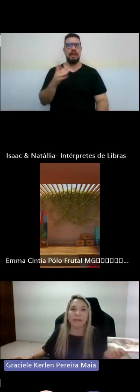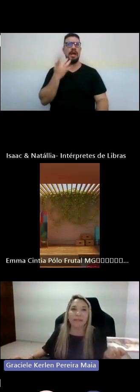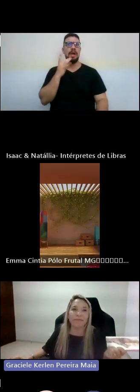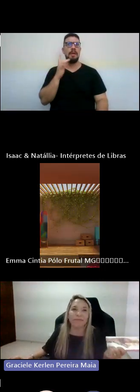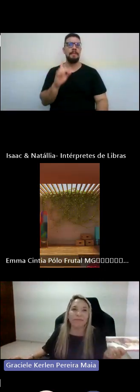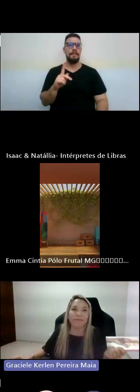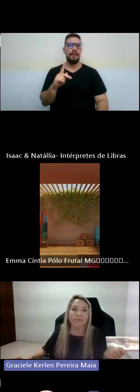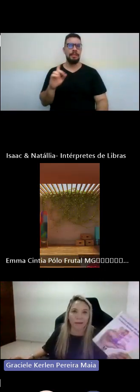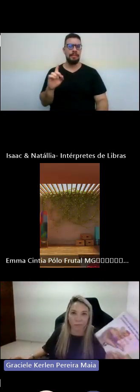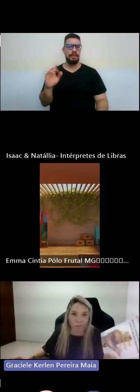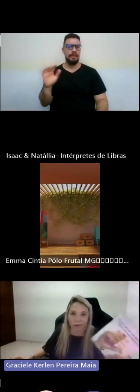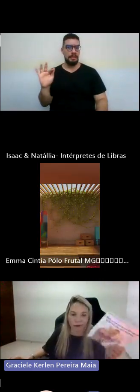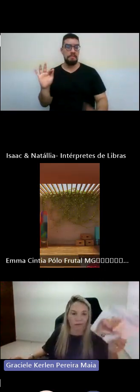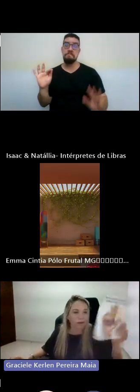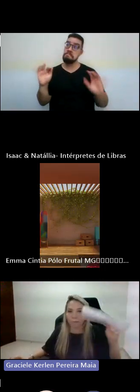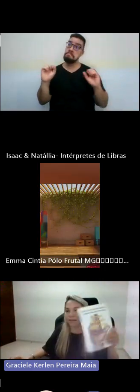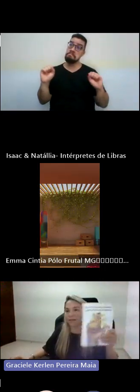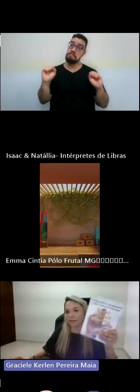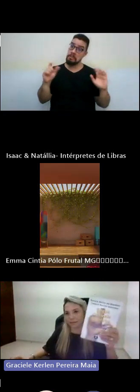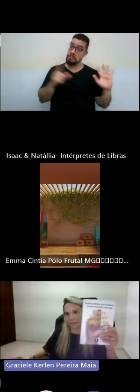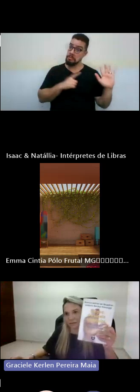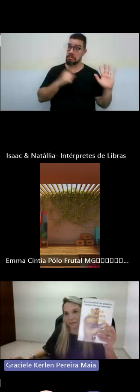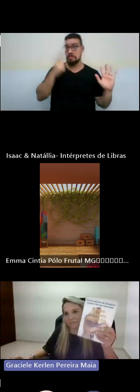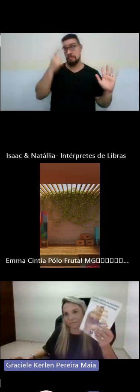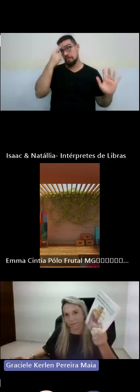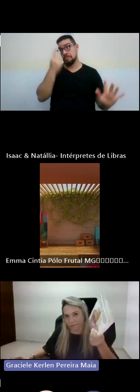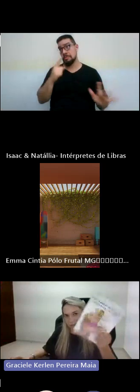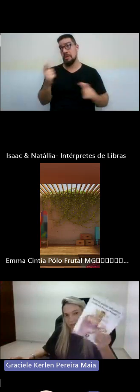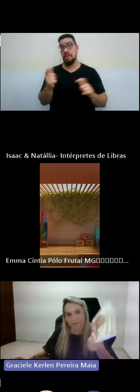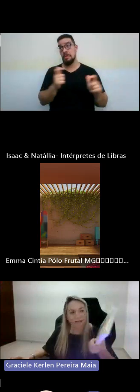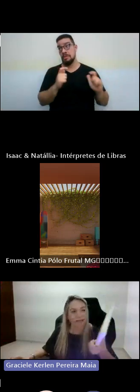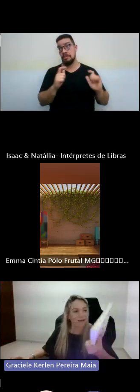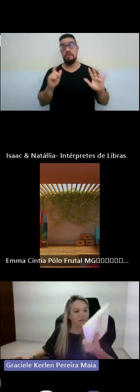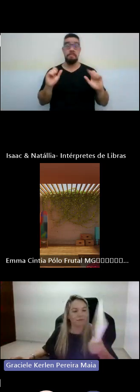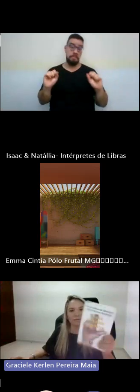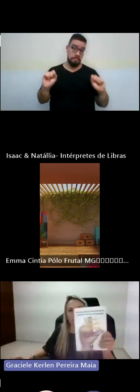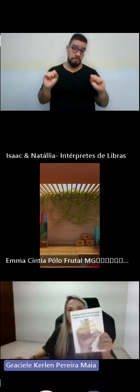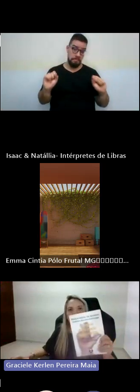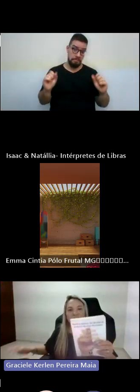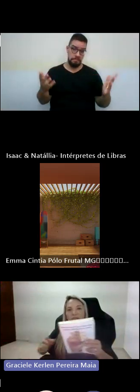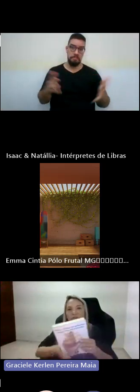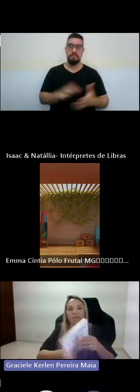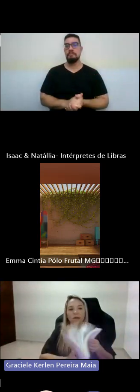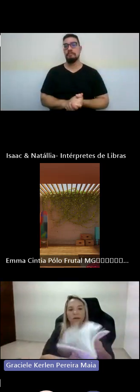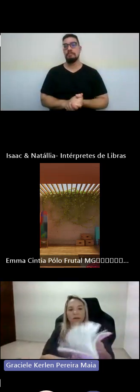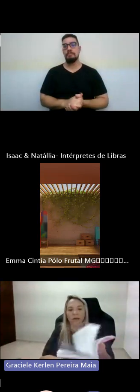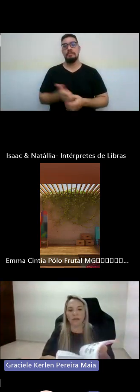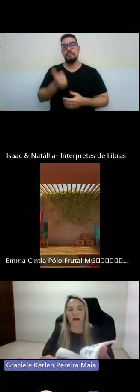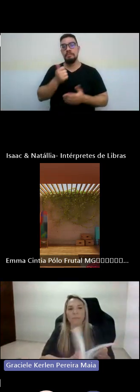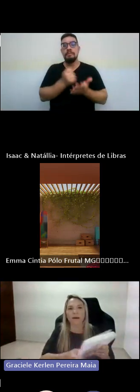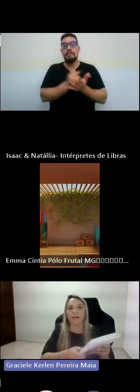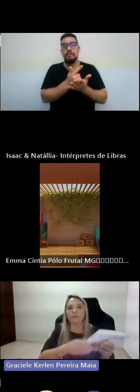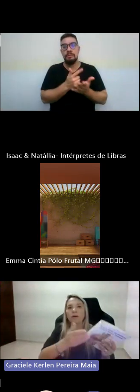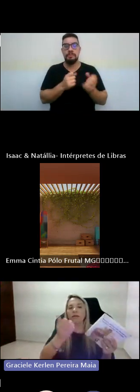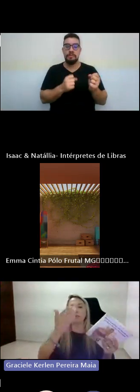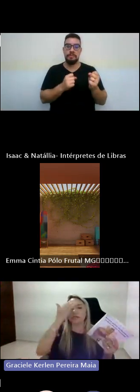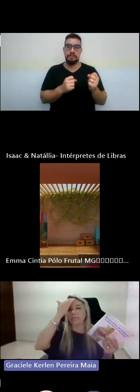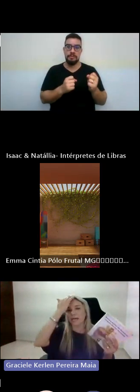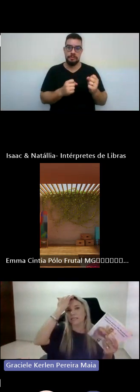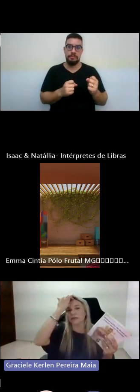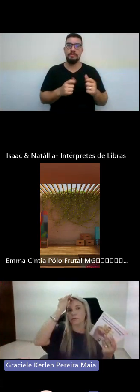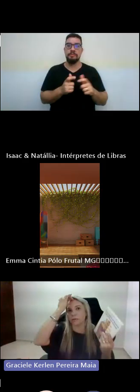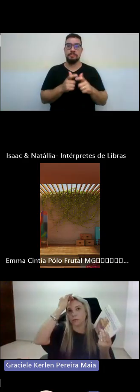deve ter PDFado ele em algum lugar, mas pode, né, usar ele livro físico. A grande maioria